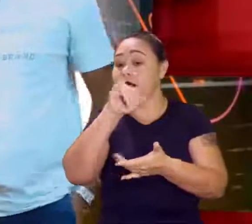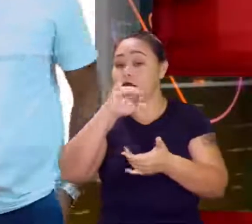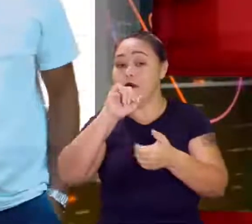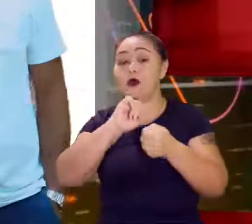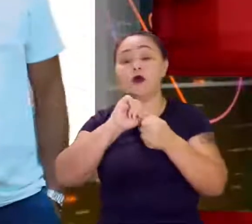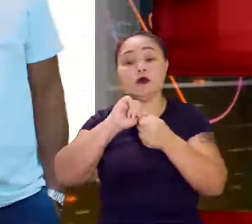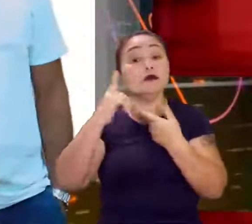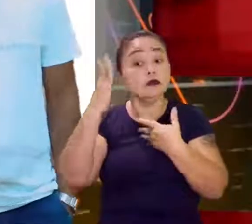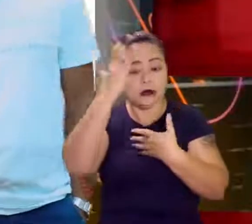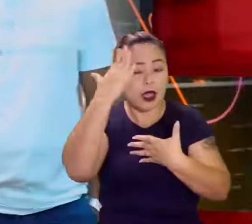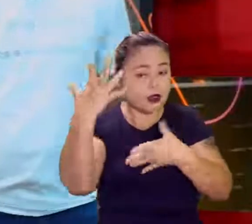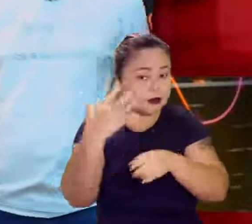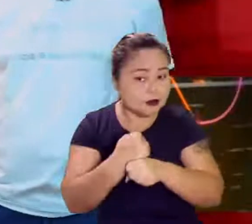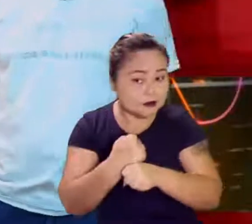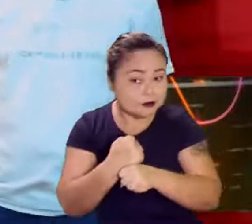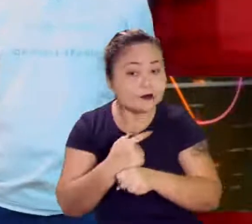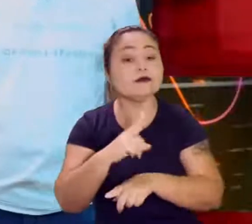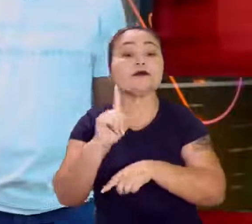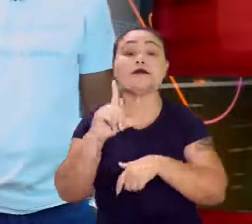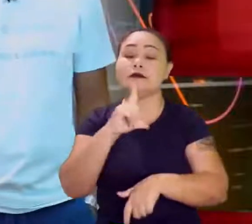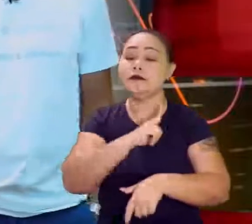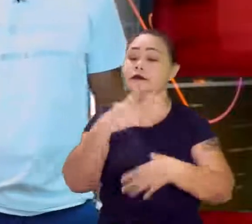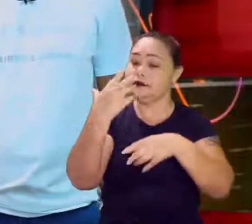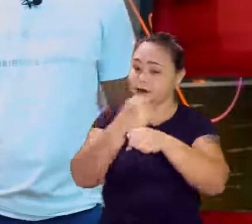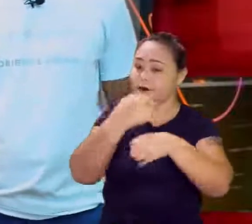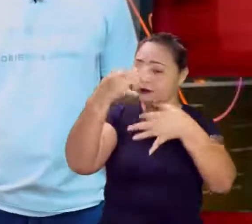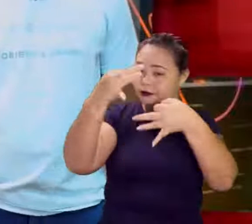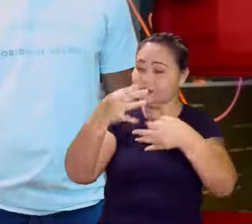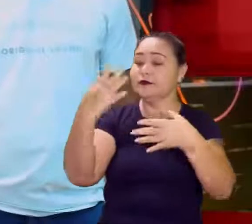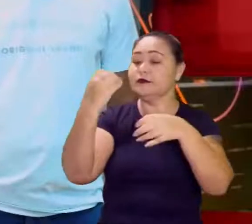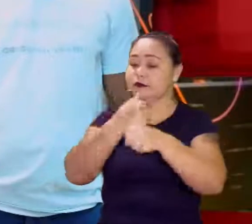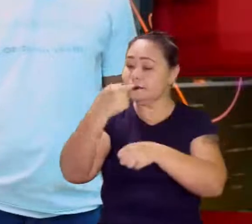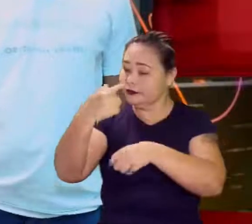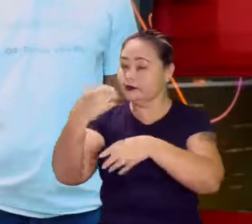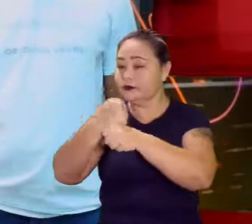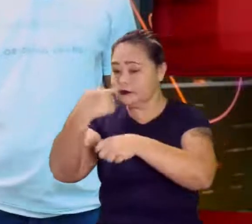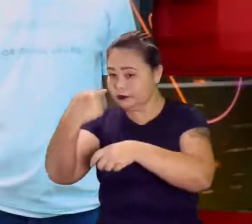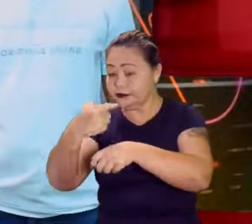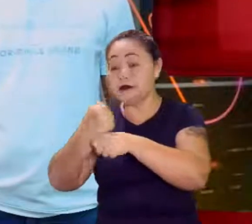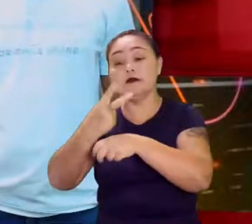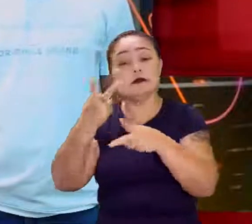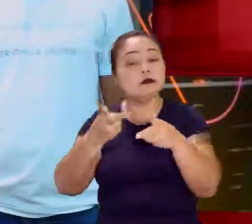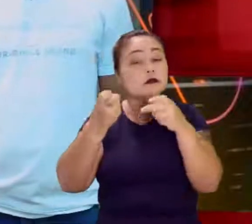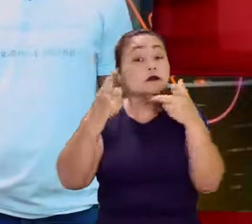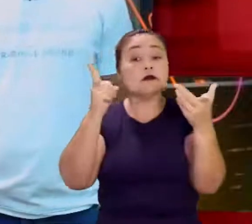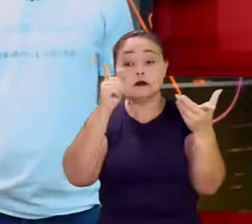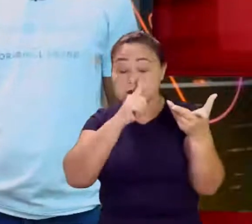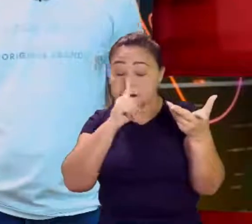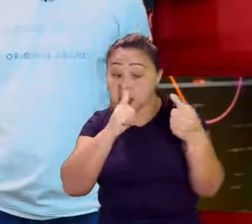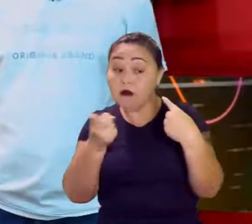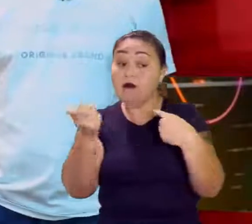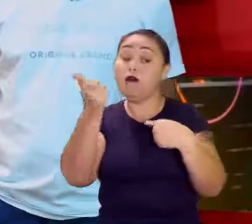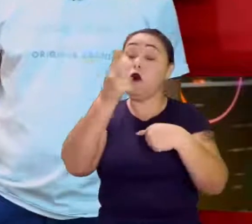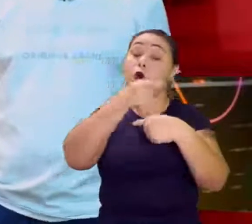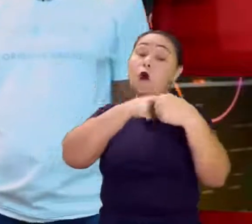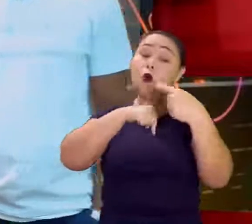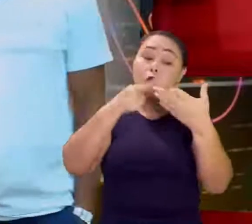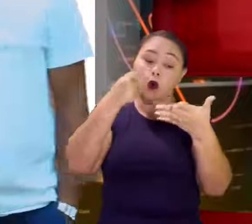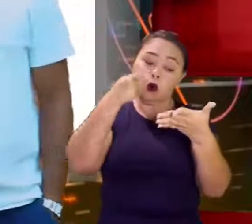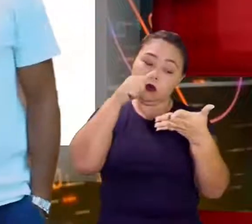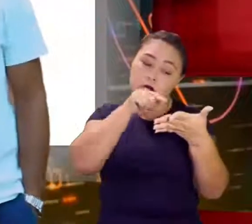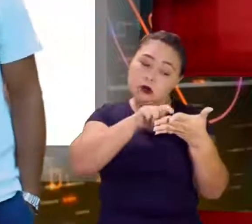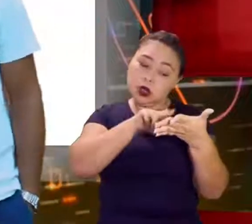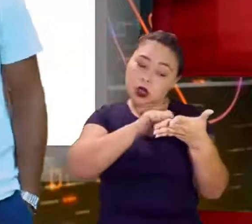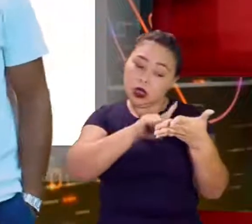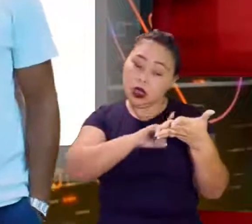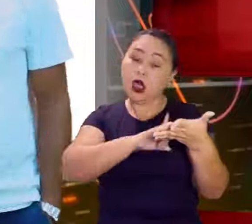Capicua. sabe somar? Então, né? Tem que somar direitinho aí, mais 7, mais 7. Mas se você perceber que tem algum equívoco, volta ali, dá uma olhadinha na